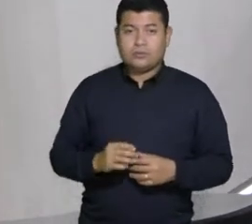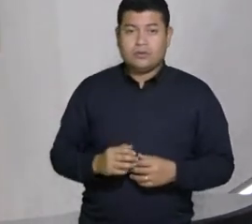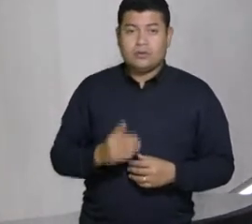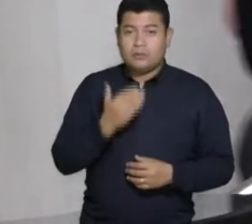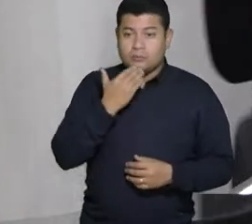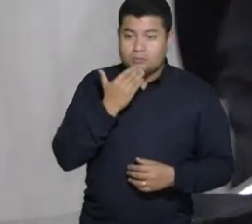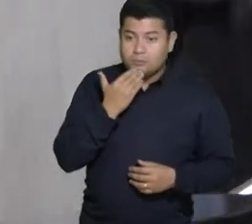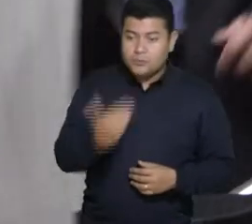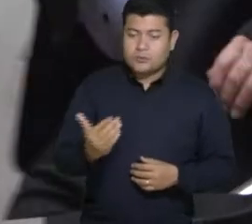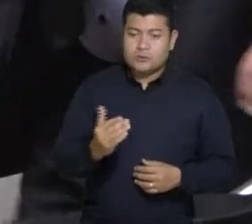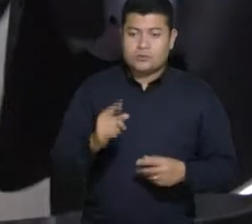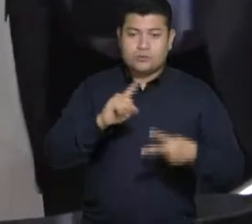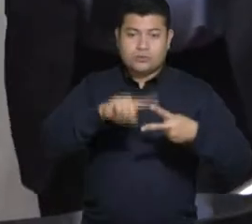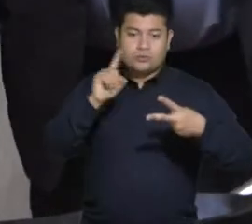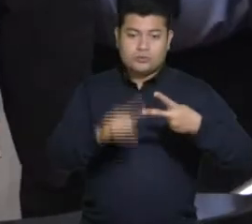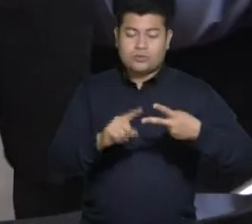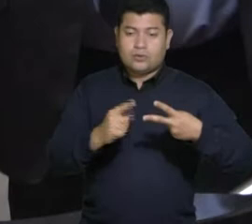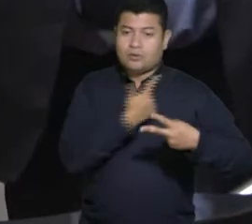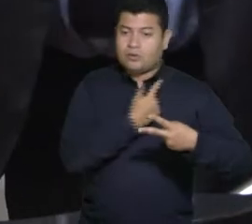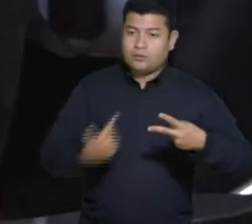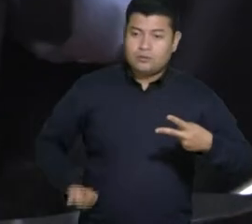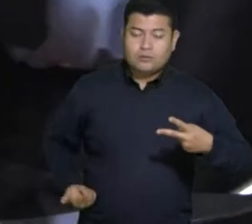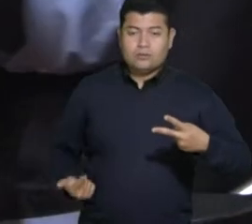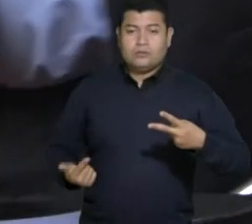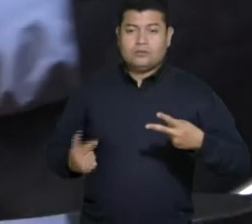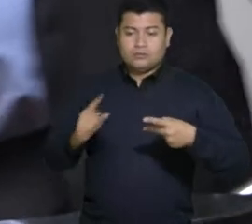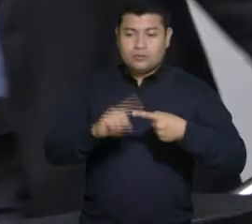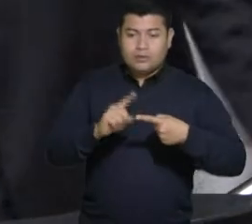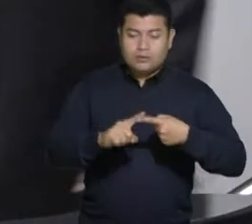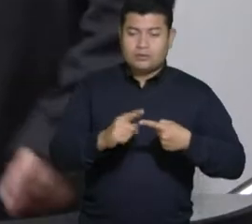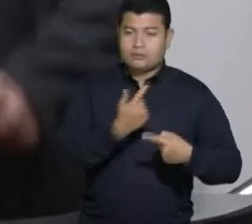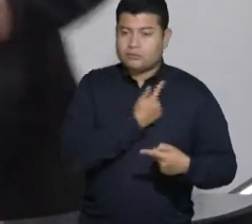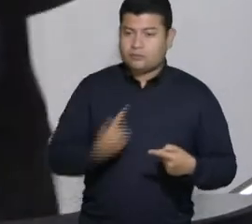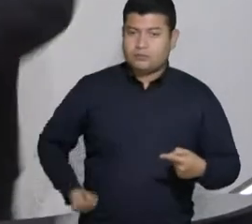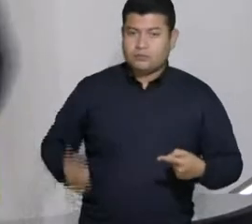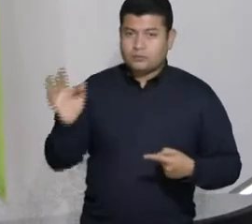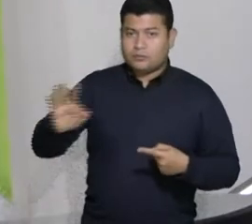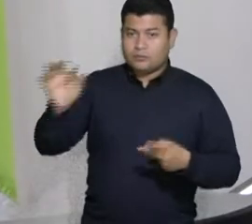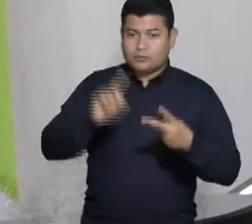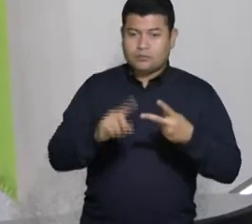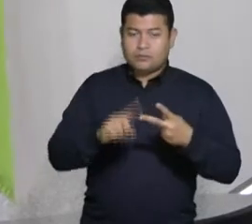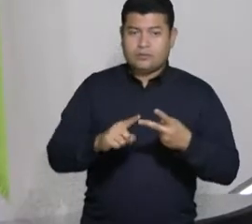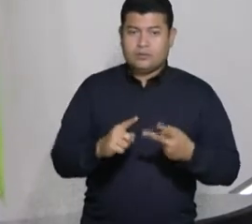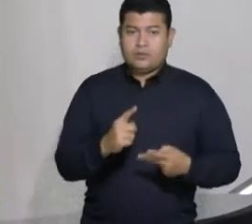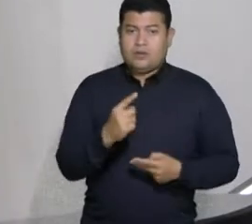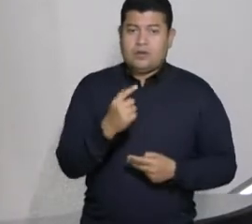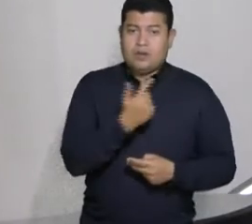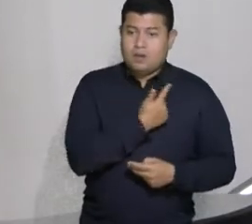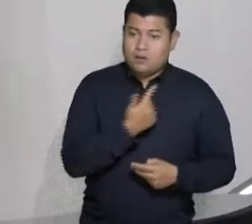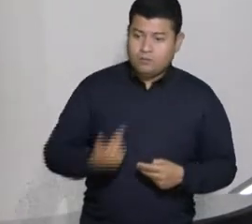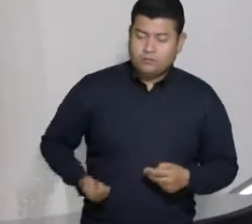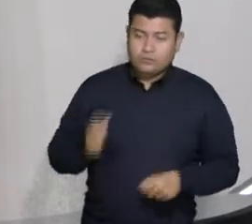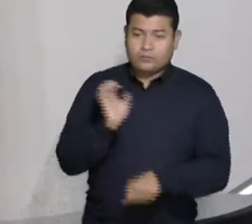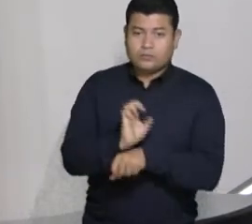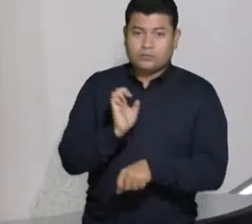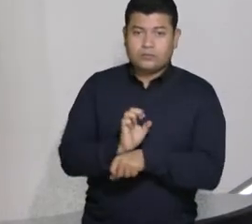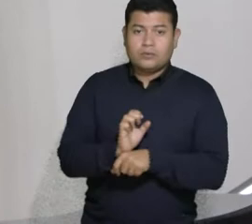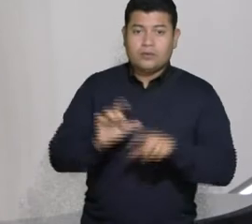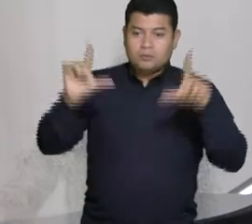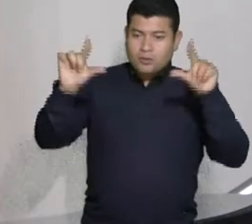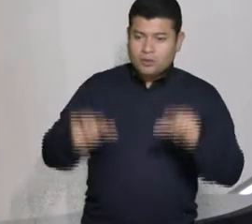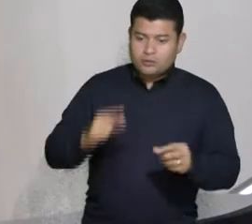para o governo do estado baixar esse SMS que tá uma vergonha baixou da gasolina